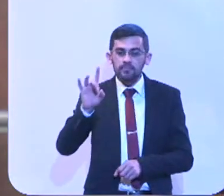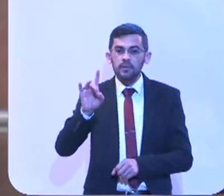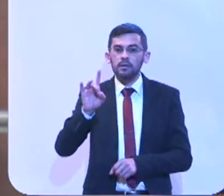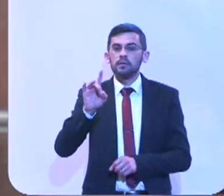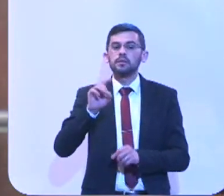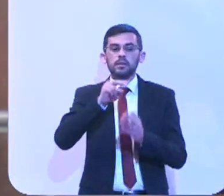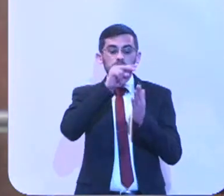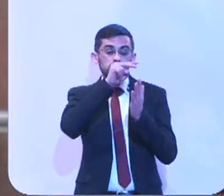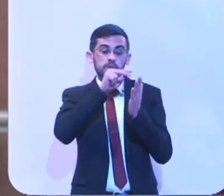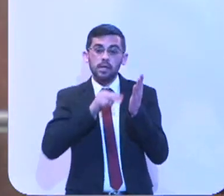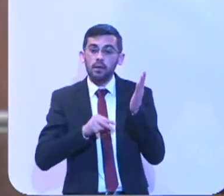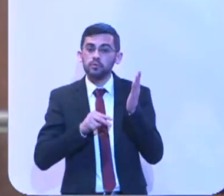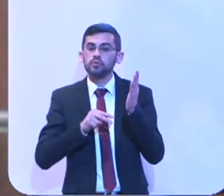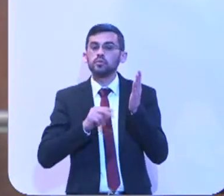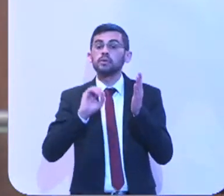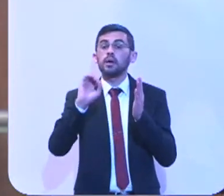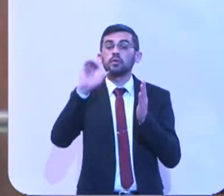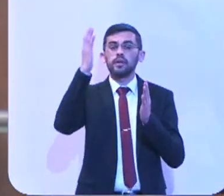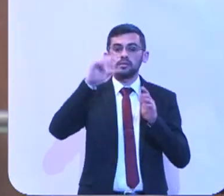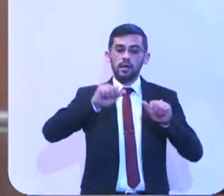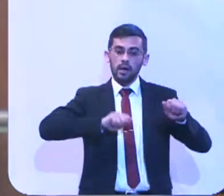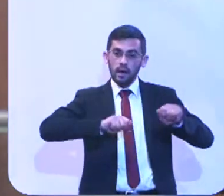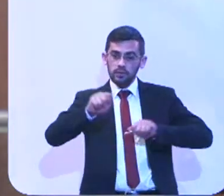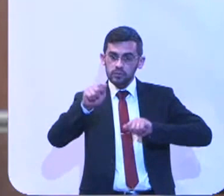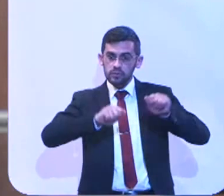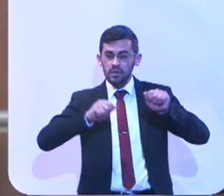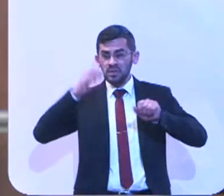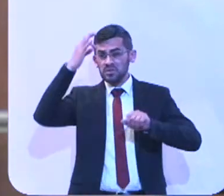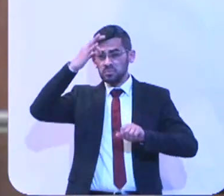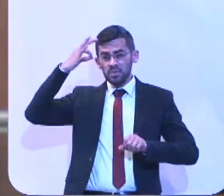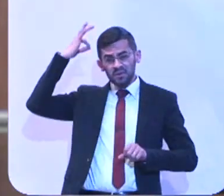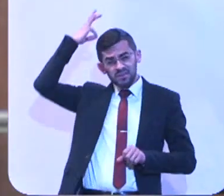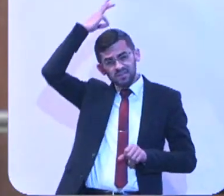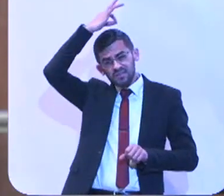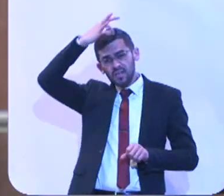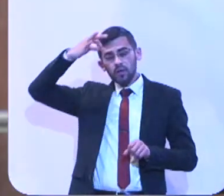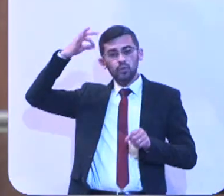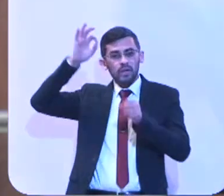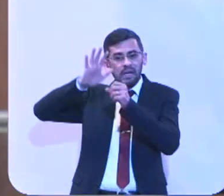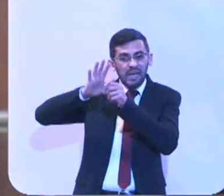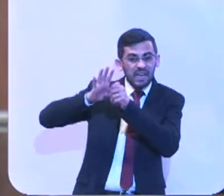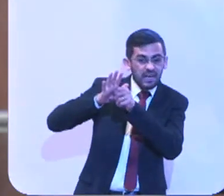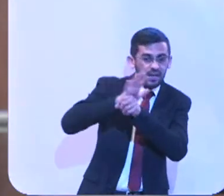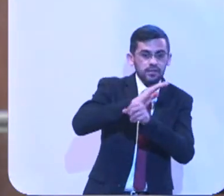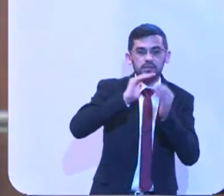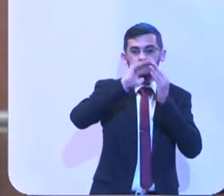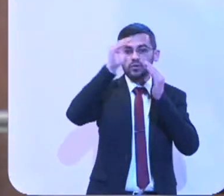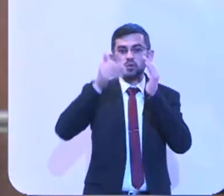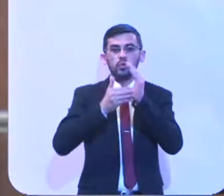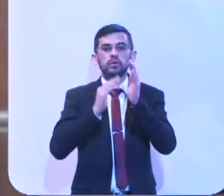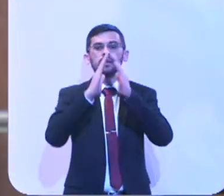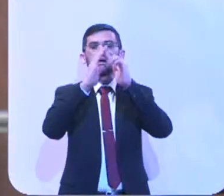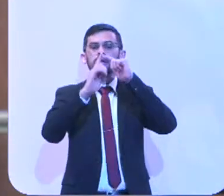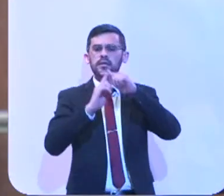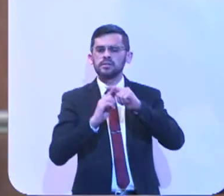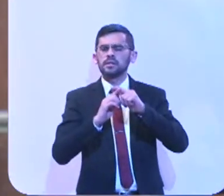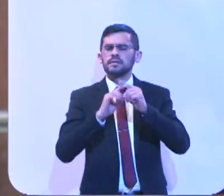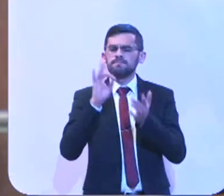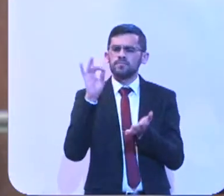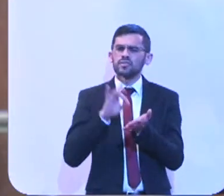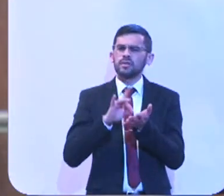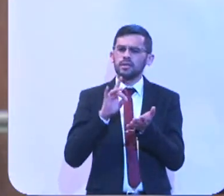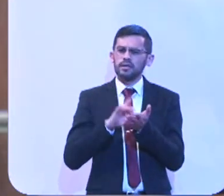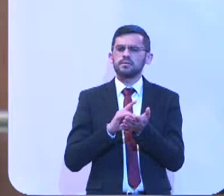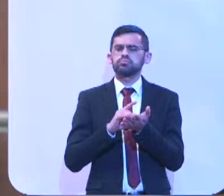quando lemos o que acontece no livro de Atos, o derramamento do Espírito sobre a igreja, é muito